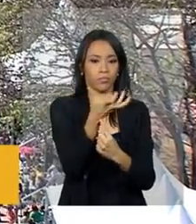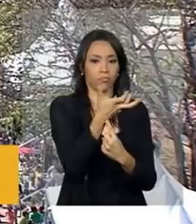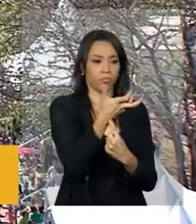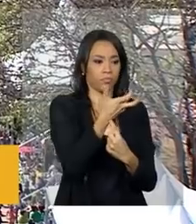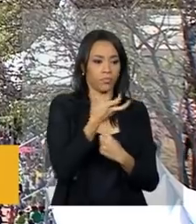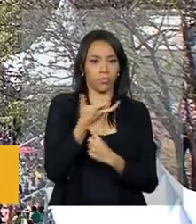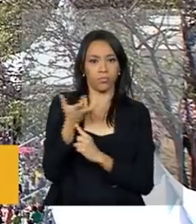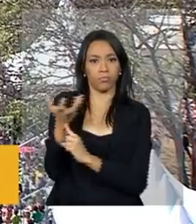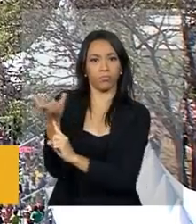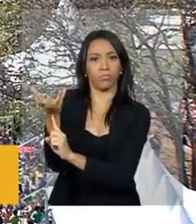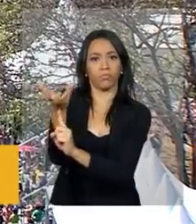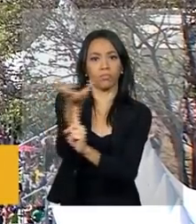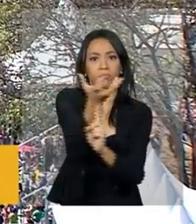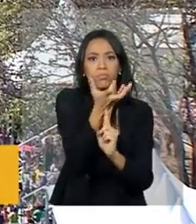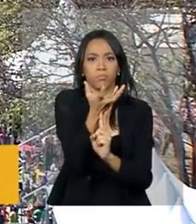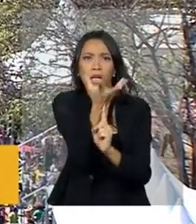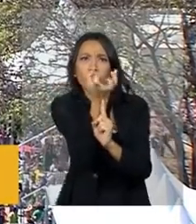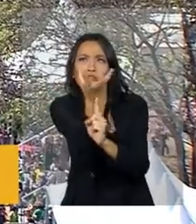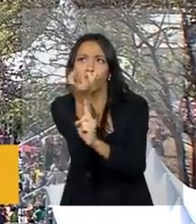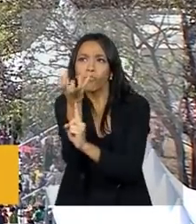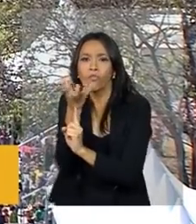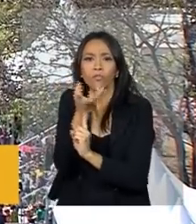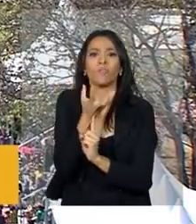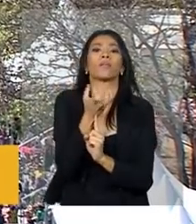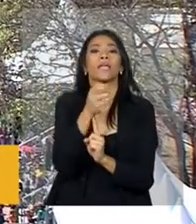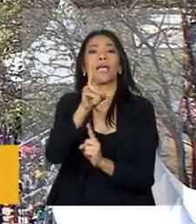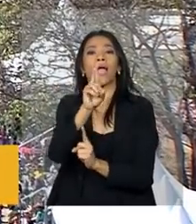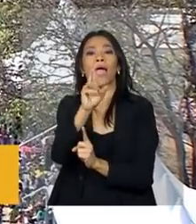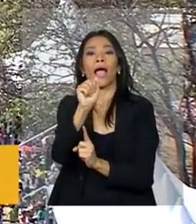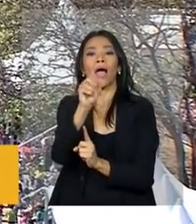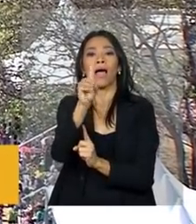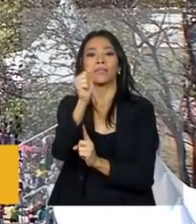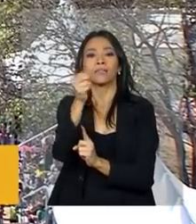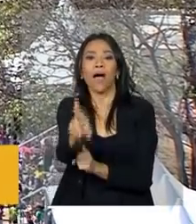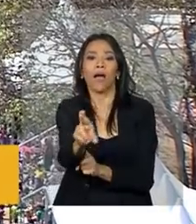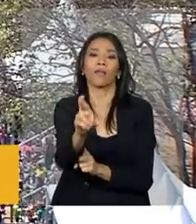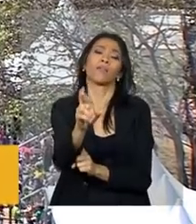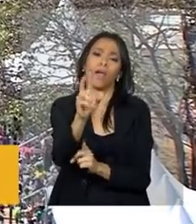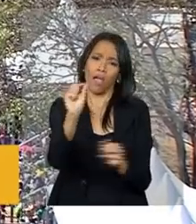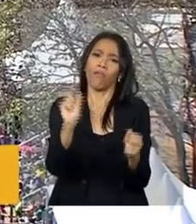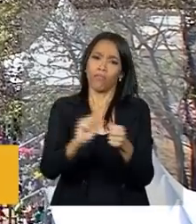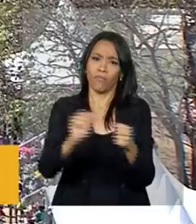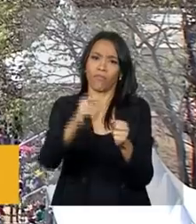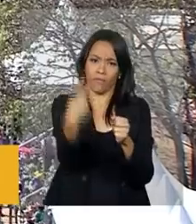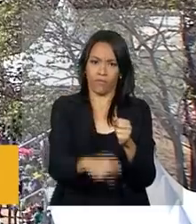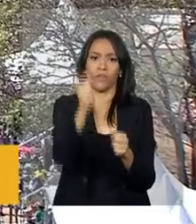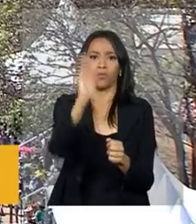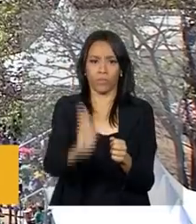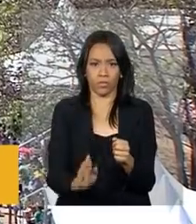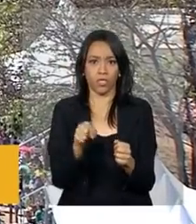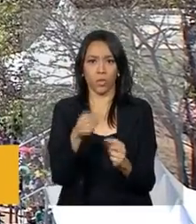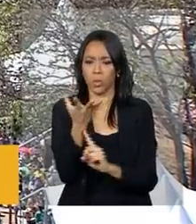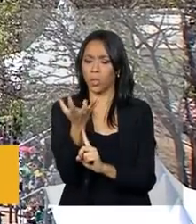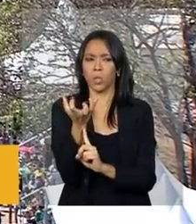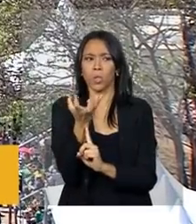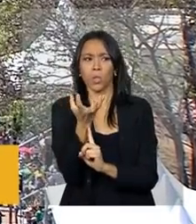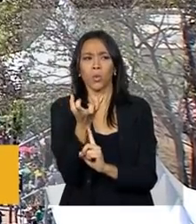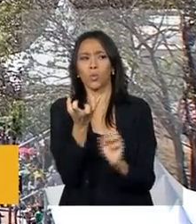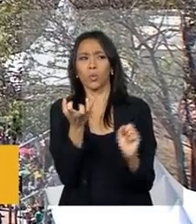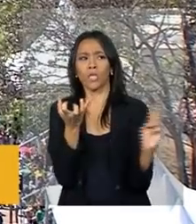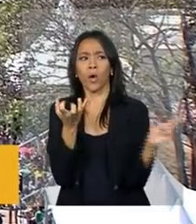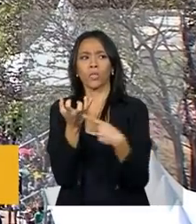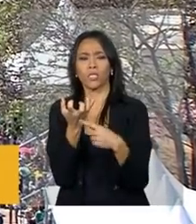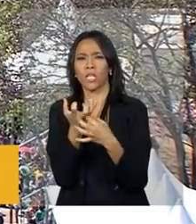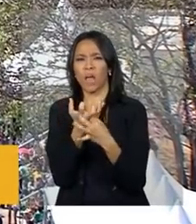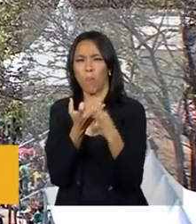Saber M60, é um servidor de facho de fabricação nacional, que detecta alvos